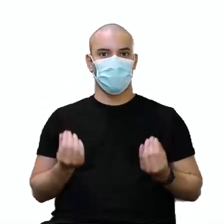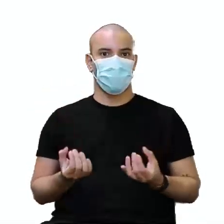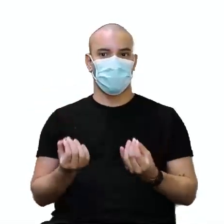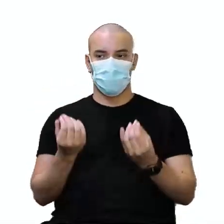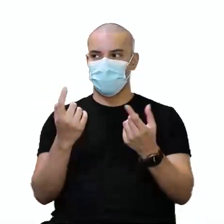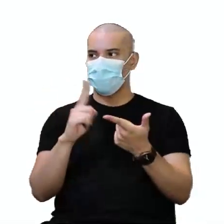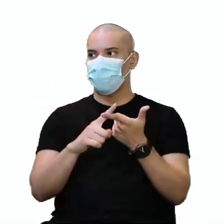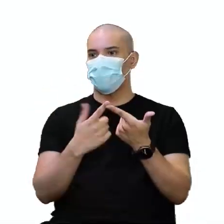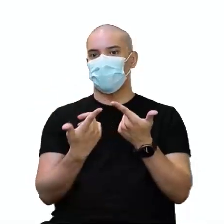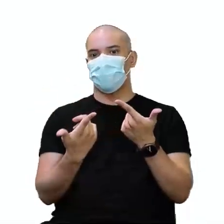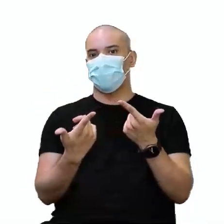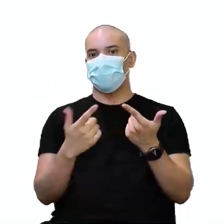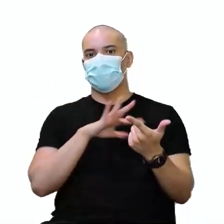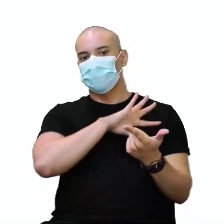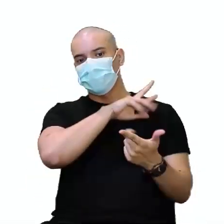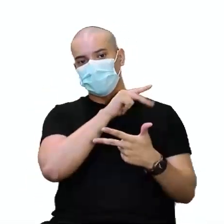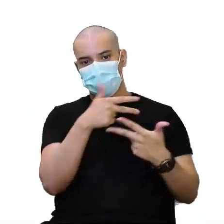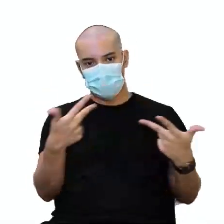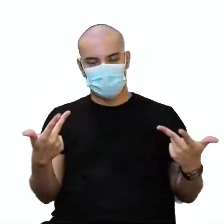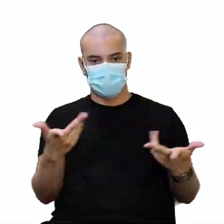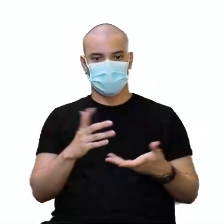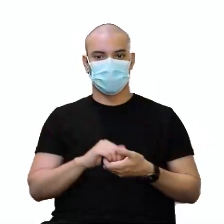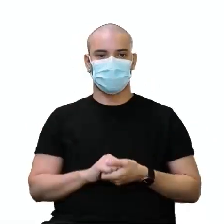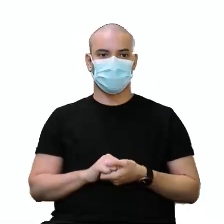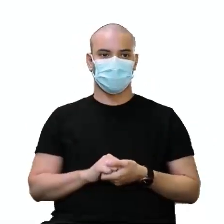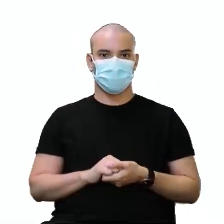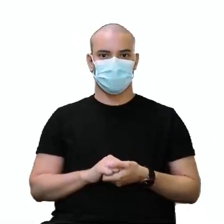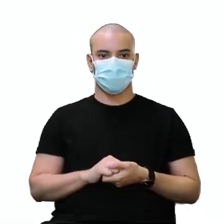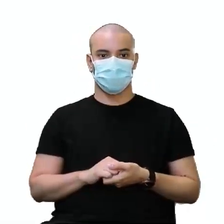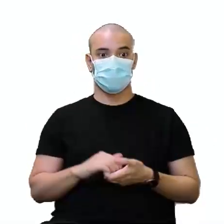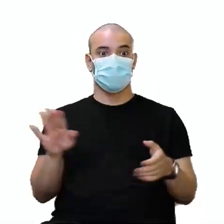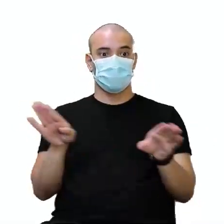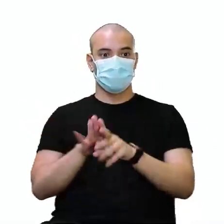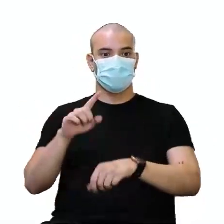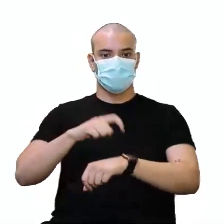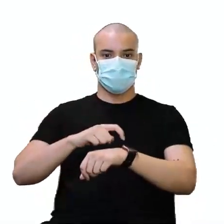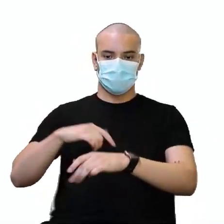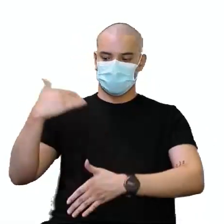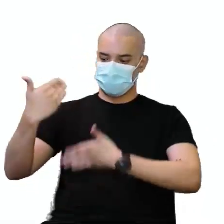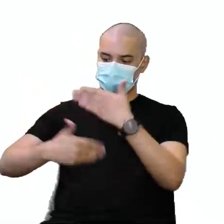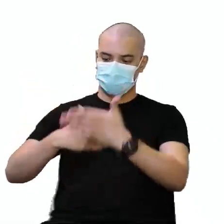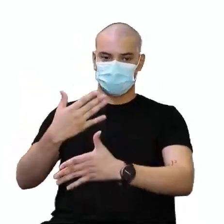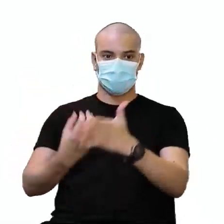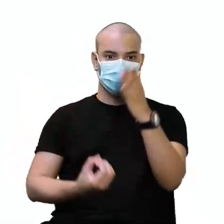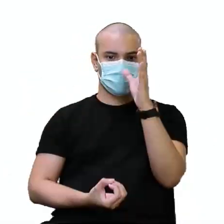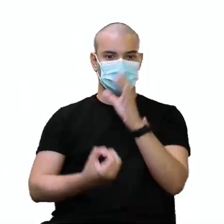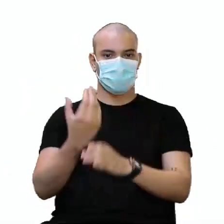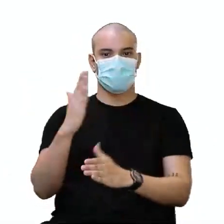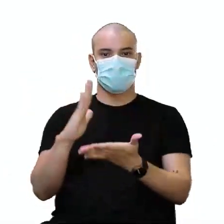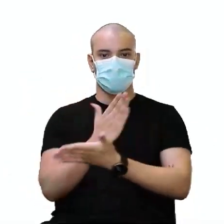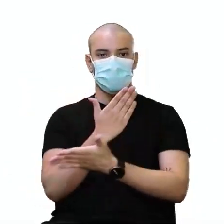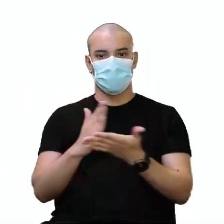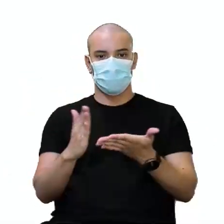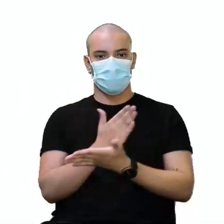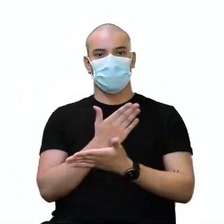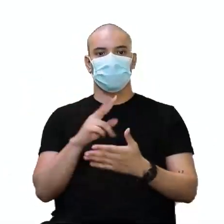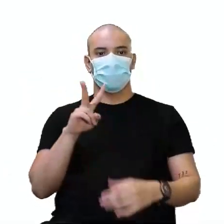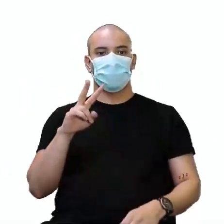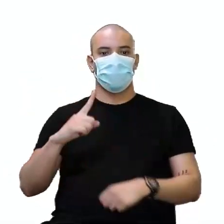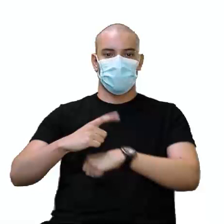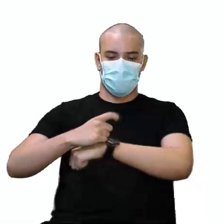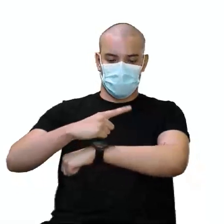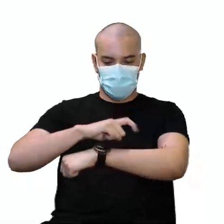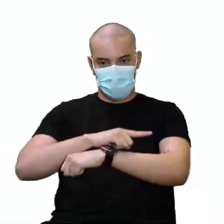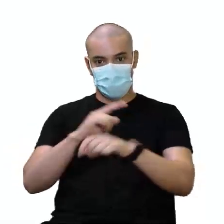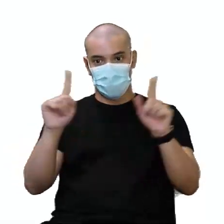vegetais, animais e os protistas. Onde tempos depois surgiram os vermes achatados e criaturas